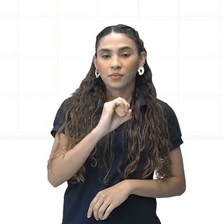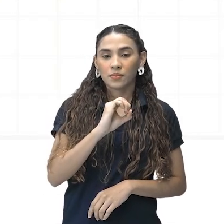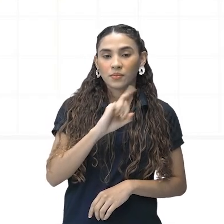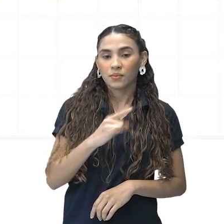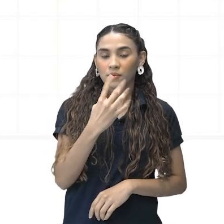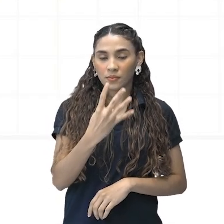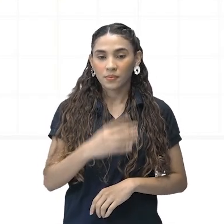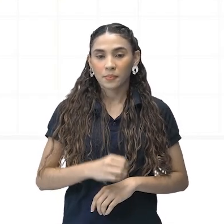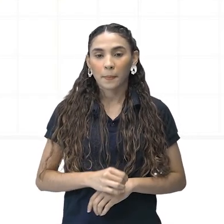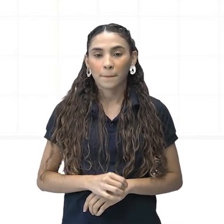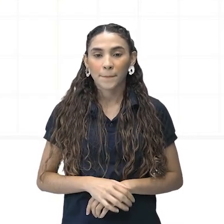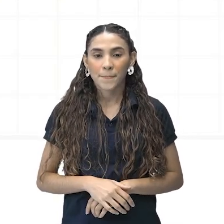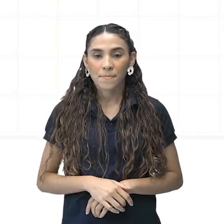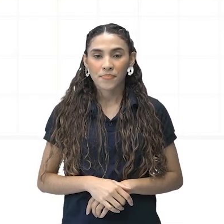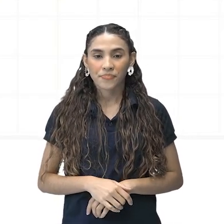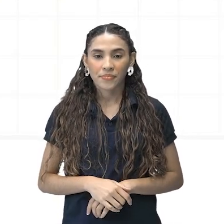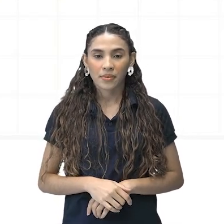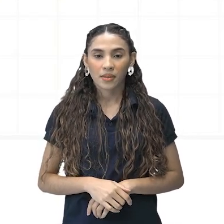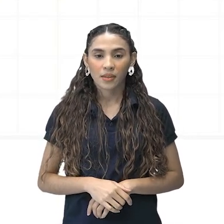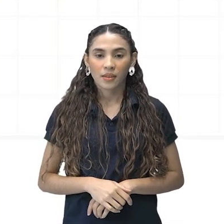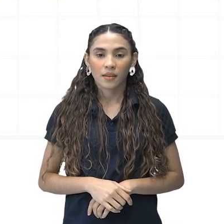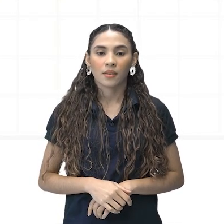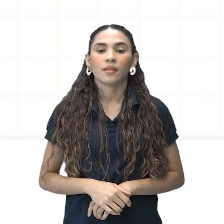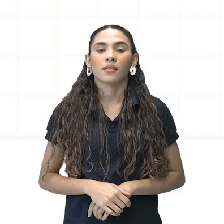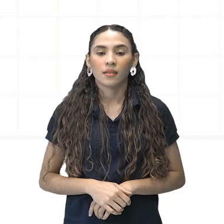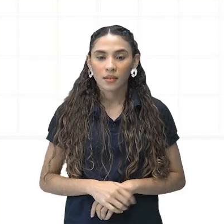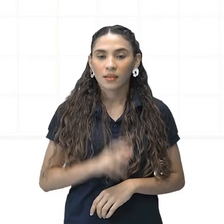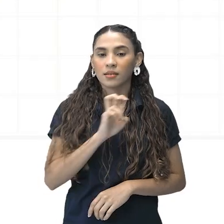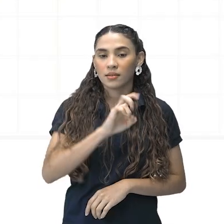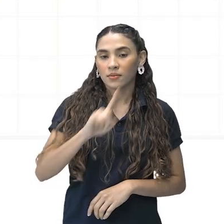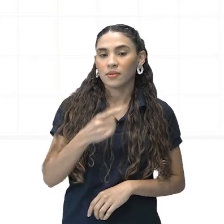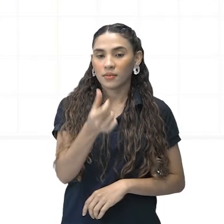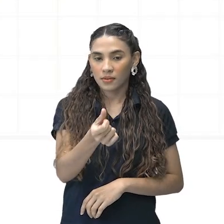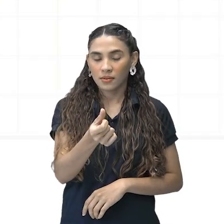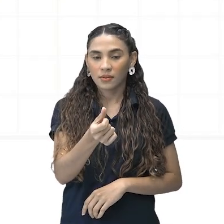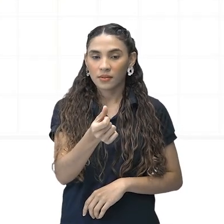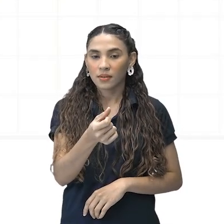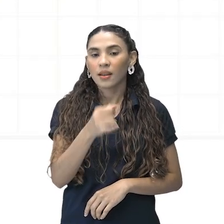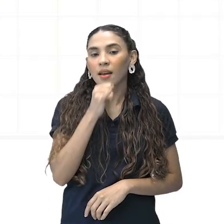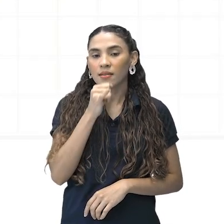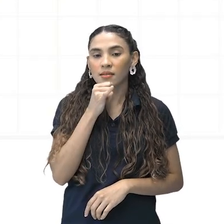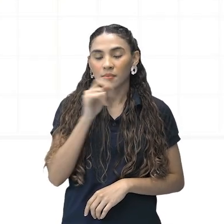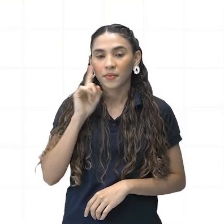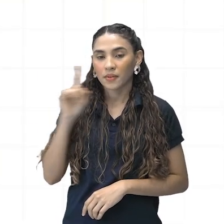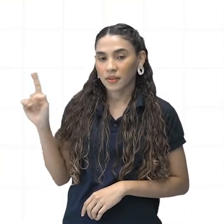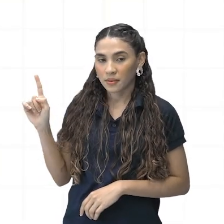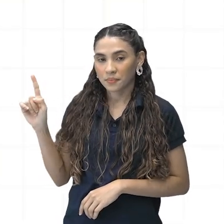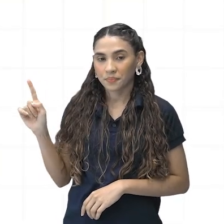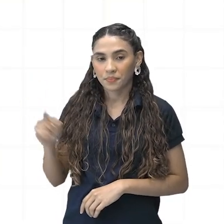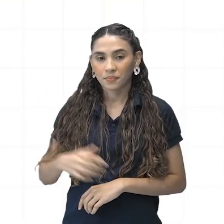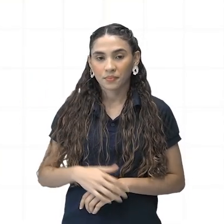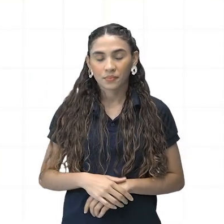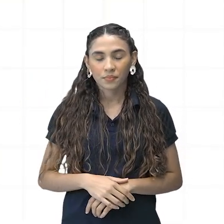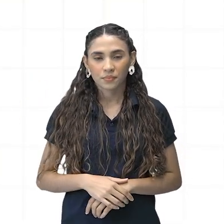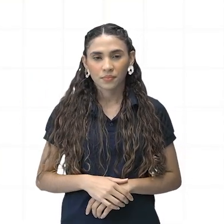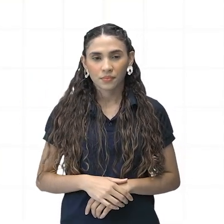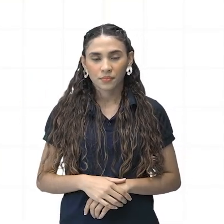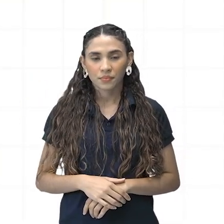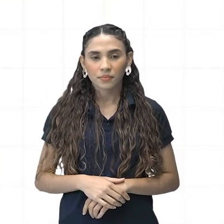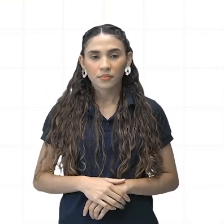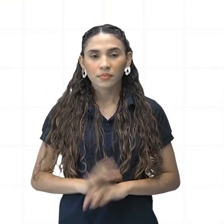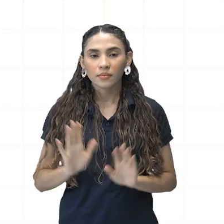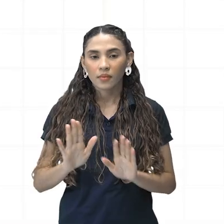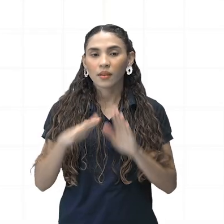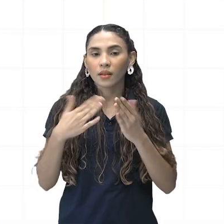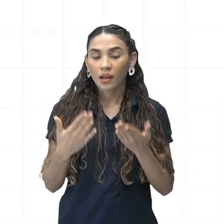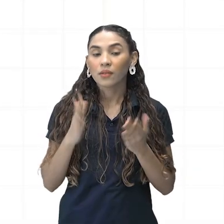somar 0,4 aqui, então vai ser 5,6. Observe comigo lá na tabela, ó. Então, ó, a